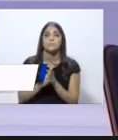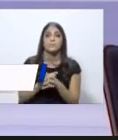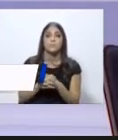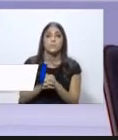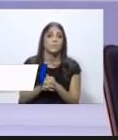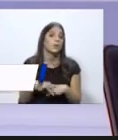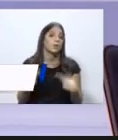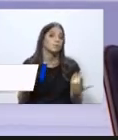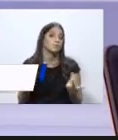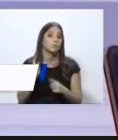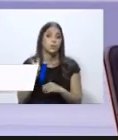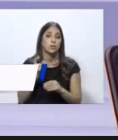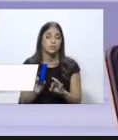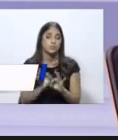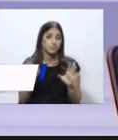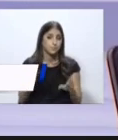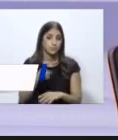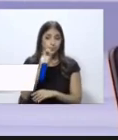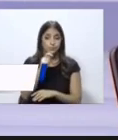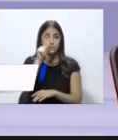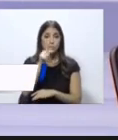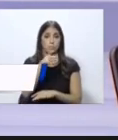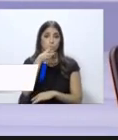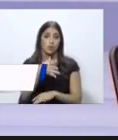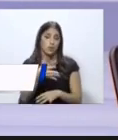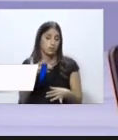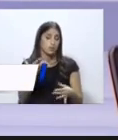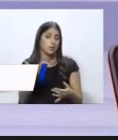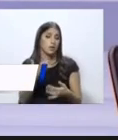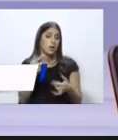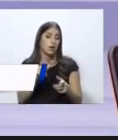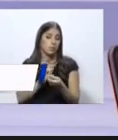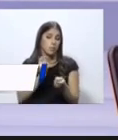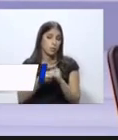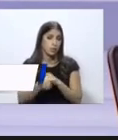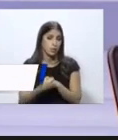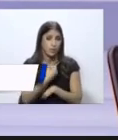Por isso, como o Zé disse, houve várias alterações